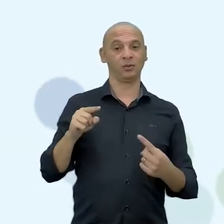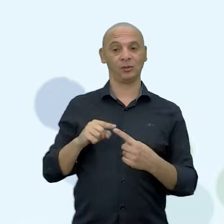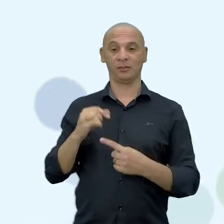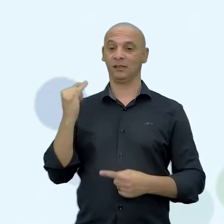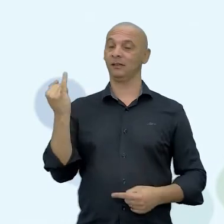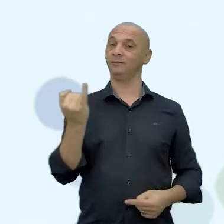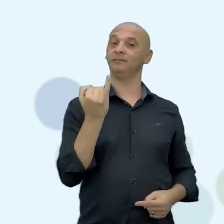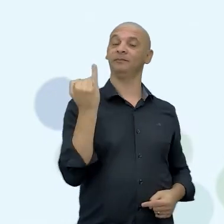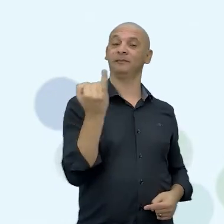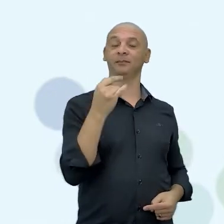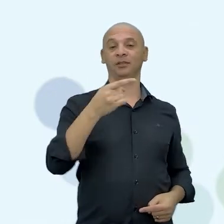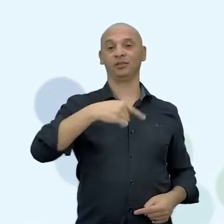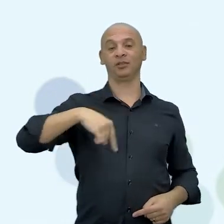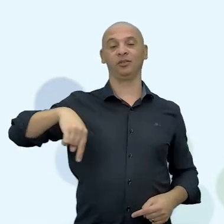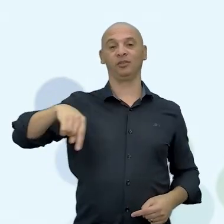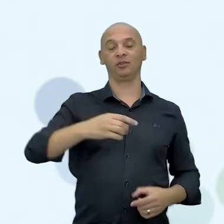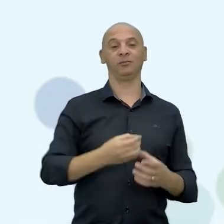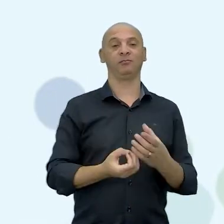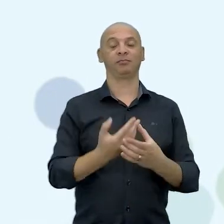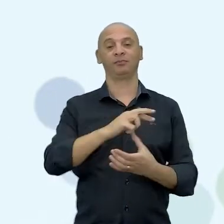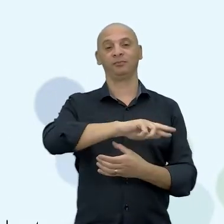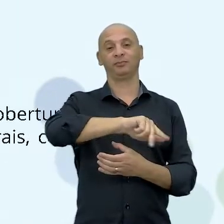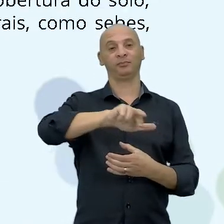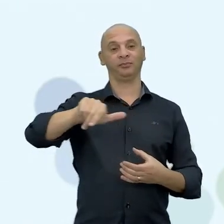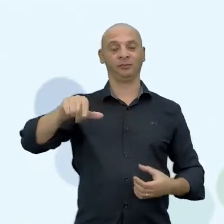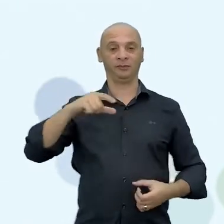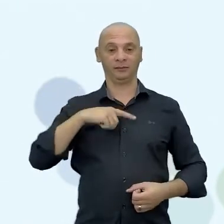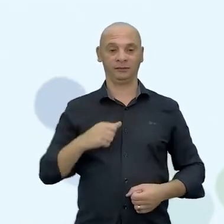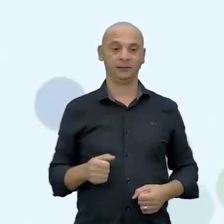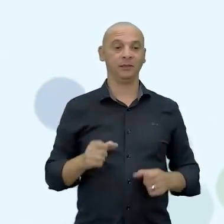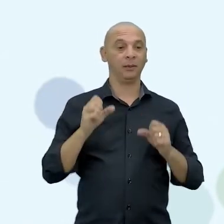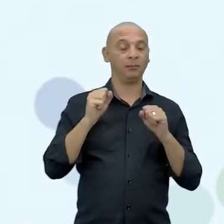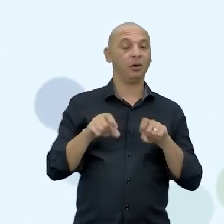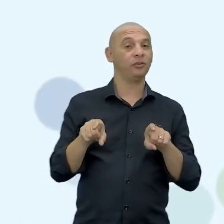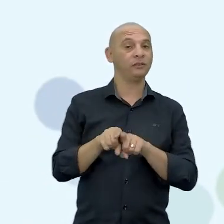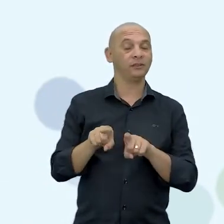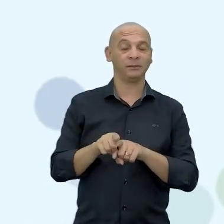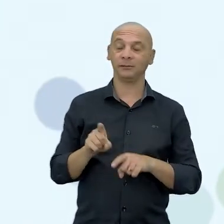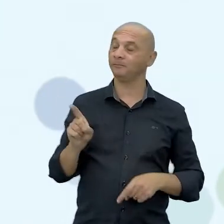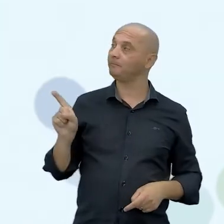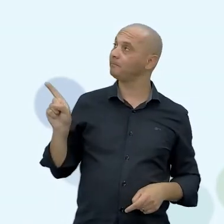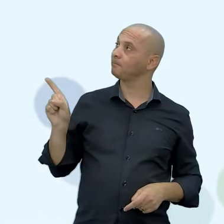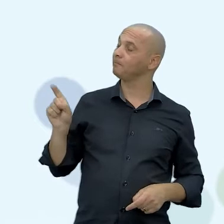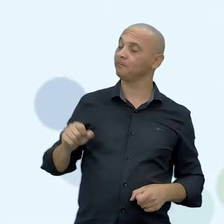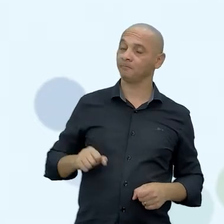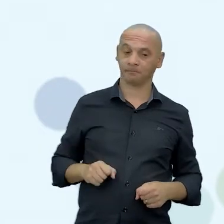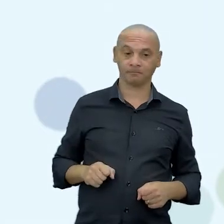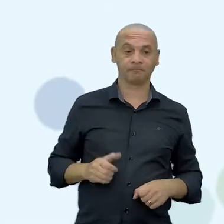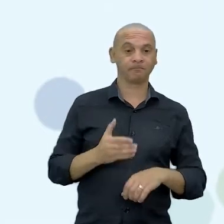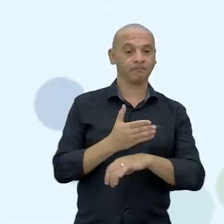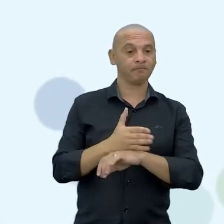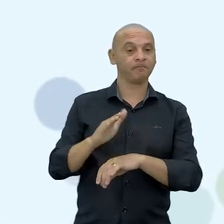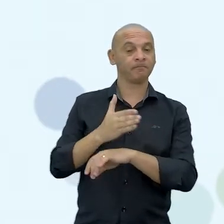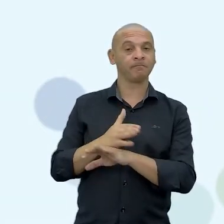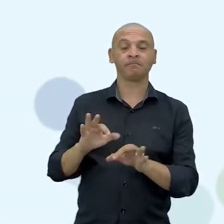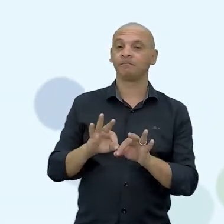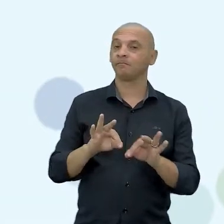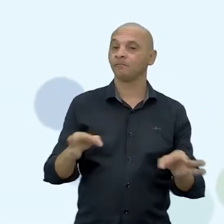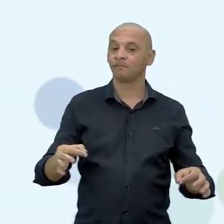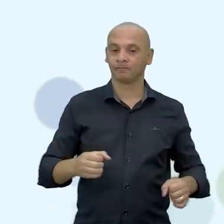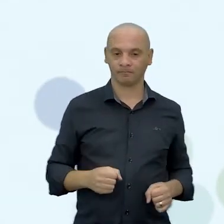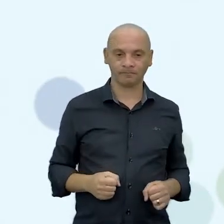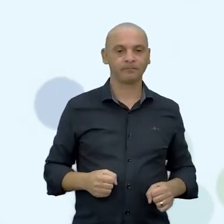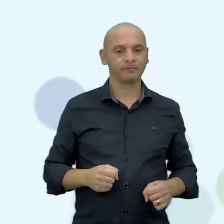da posição da biodiversidade do solo. Nós também podemos aí, ó, algumas dessas práticas são simples.